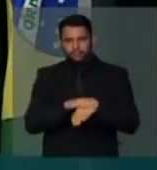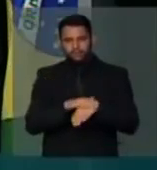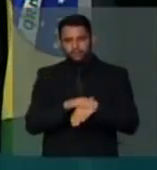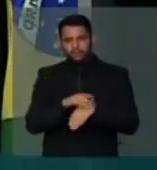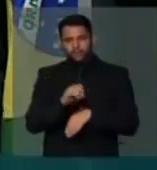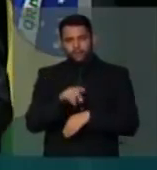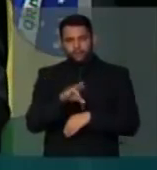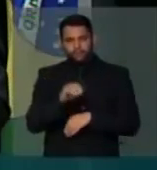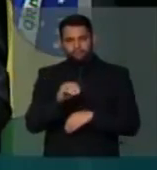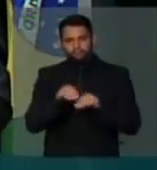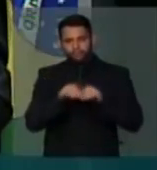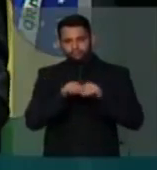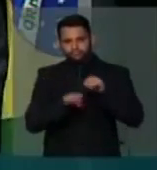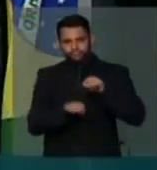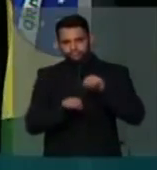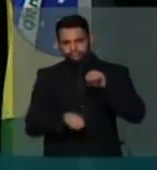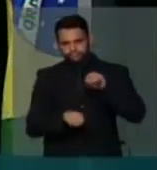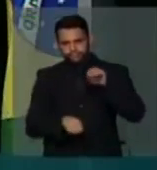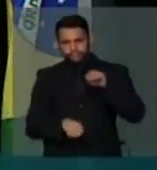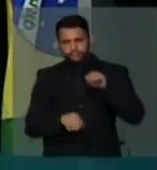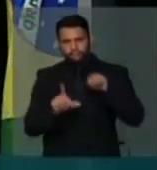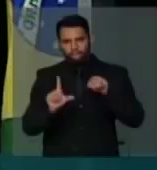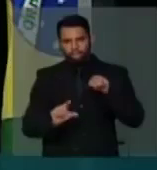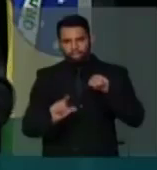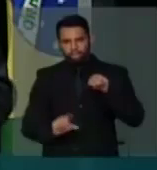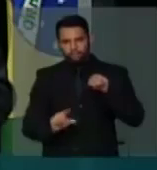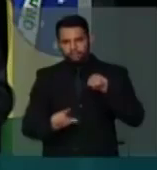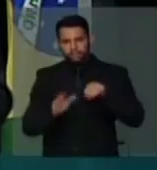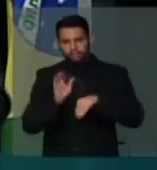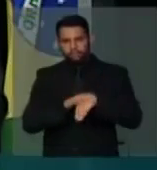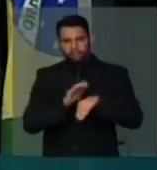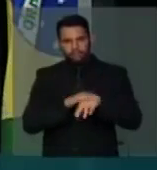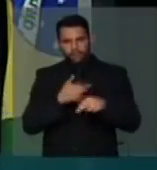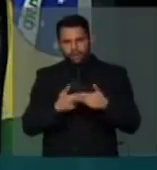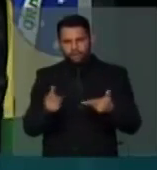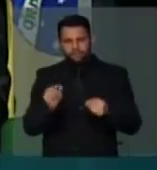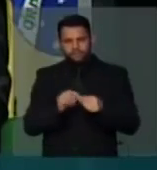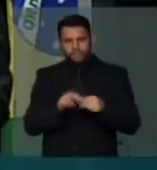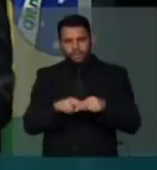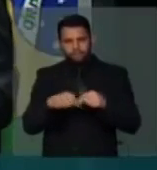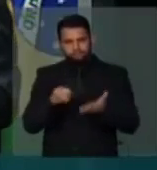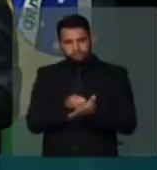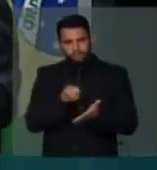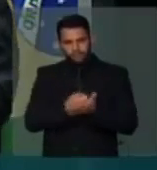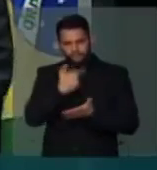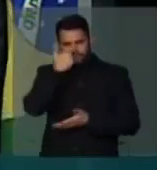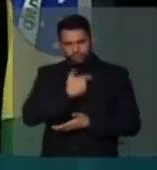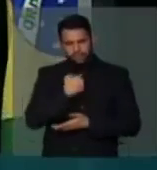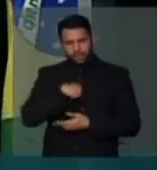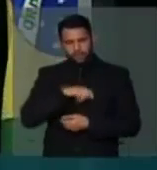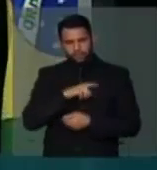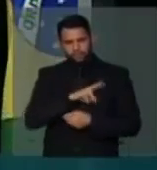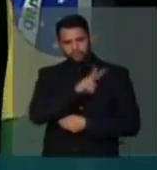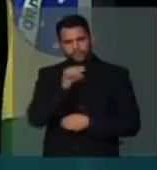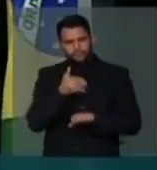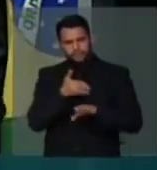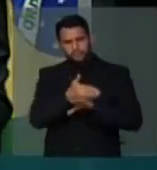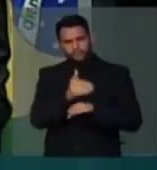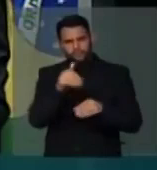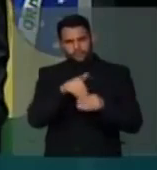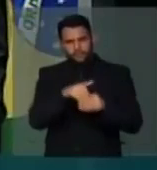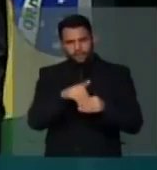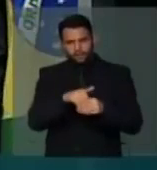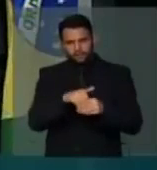burro, para baixo. Cada vez diminui mais. E ela cobrava de mim, ao ponto que uma vez fomos votar